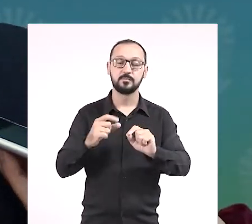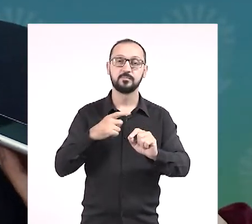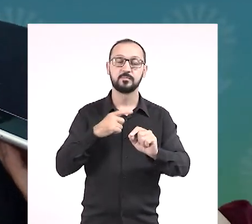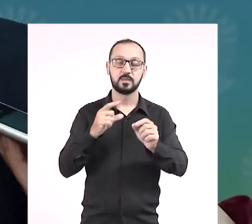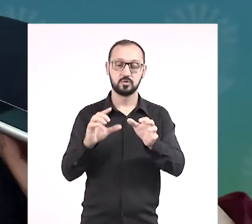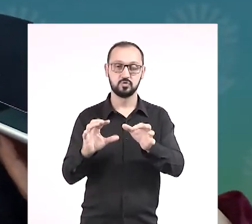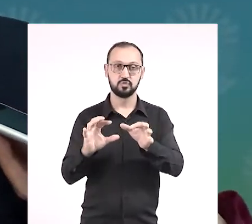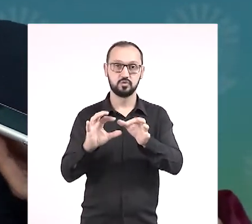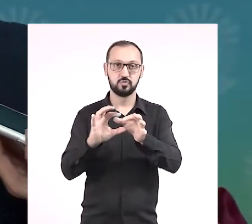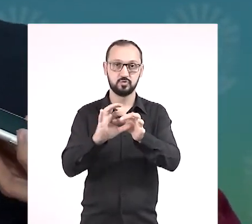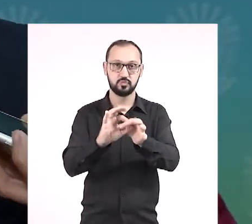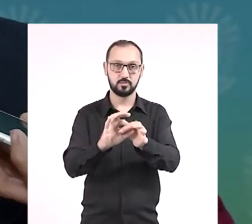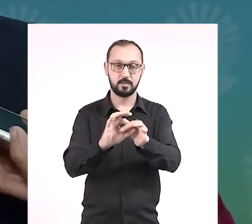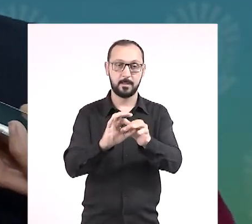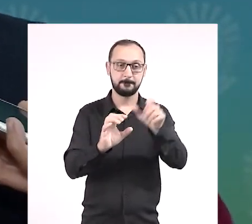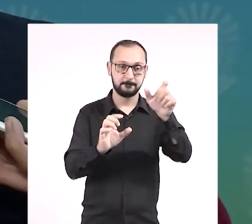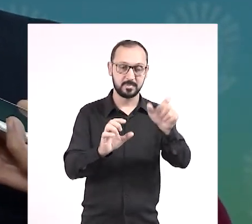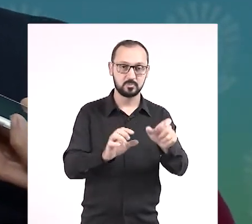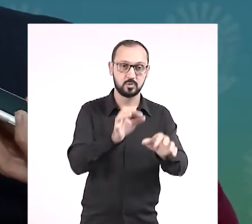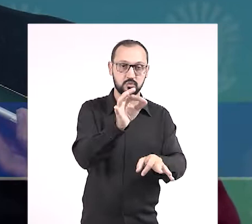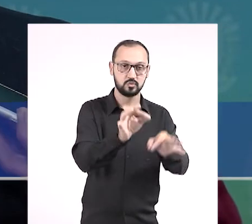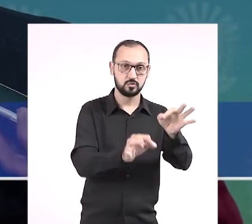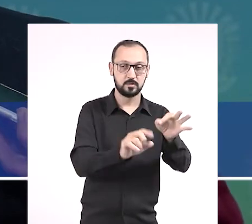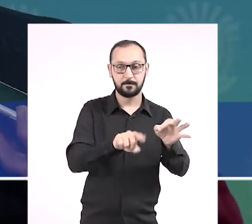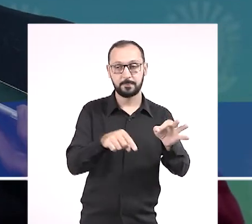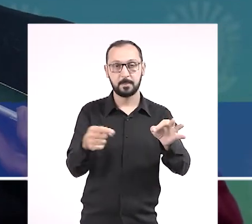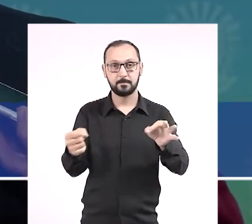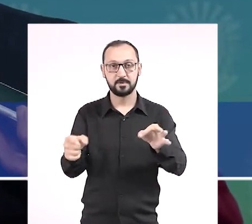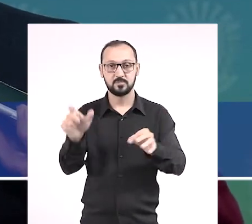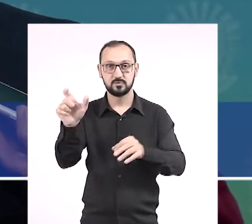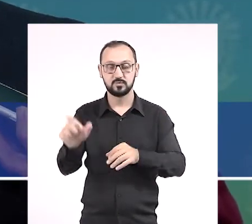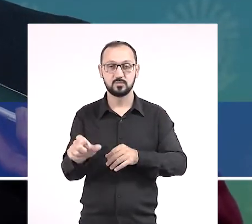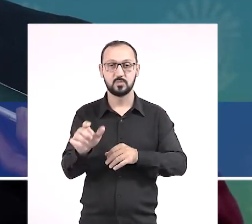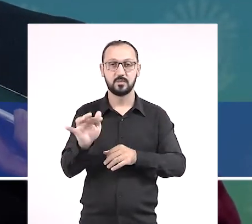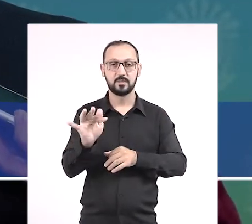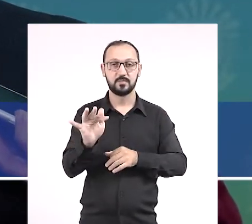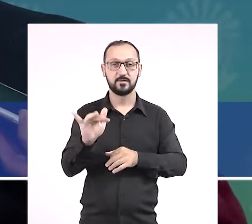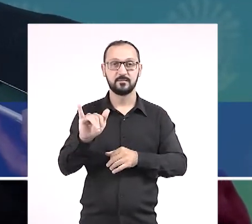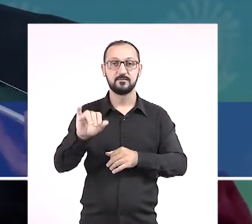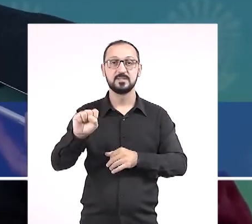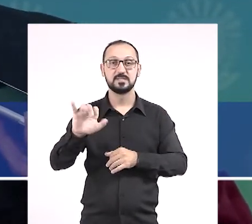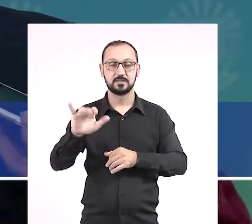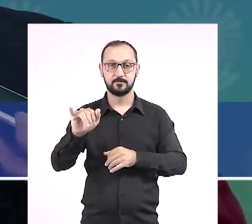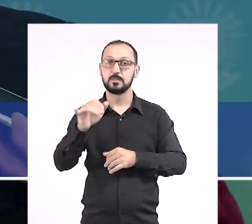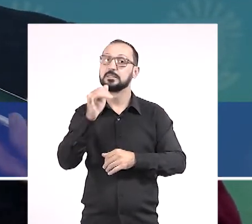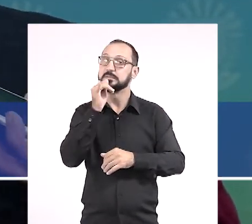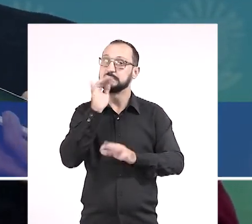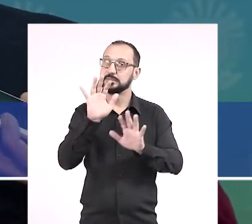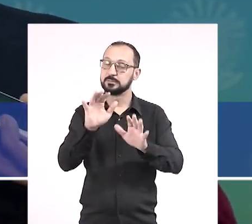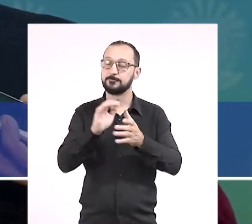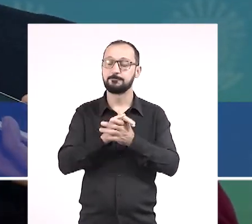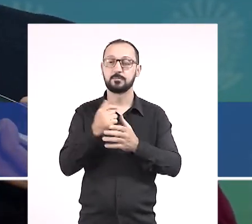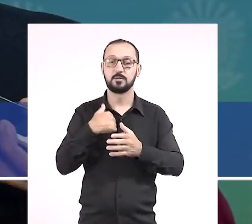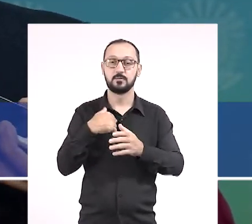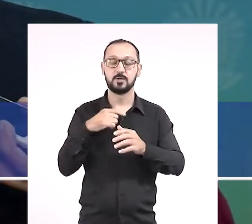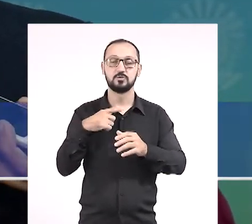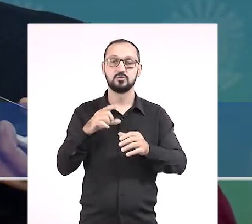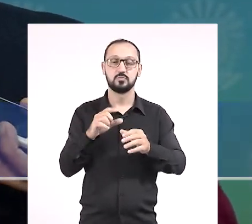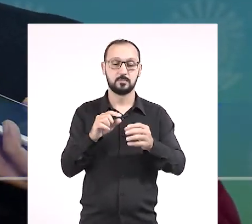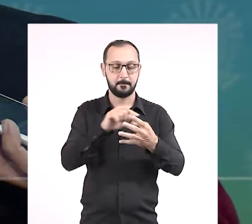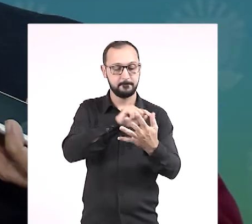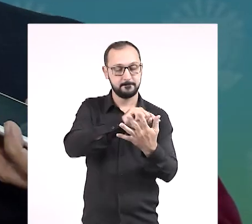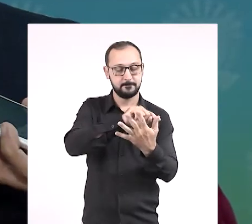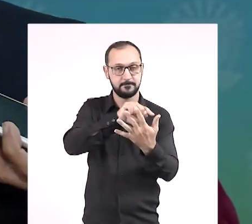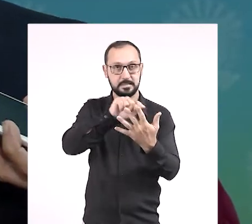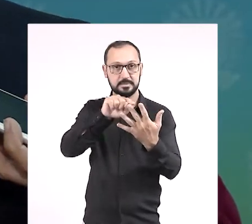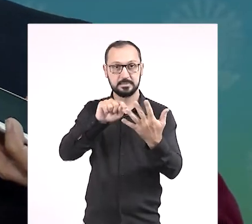leis vigentes, existe uma vinculação da pessoa jurídica com a pessoa física. Então, vou dar um exemplo aqui para ilustrar. Se